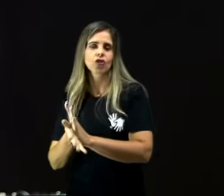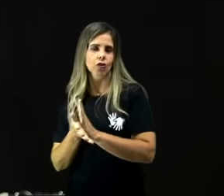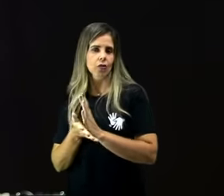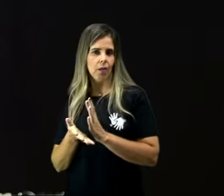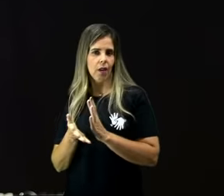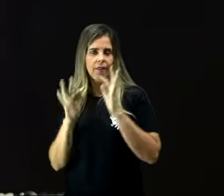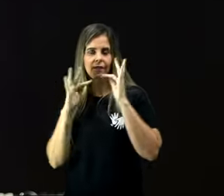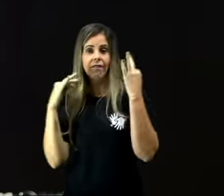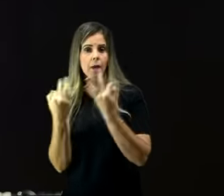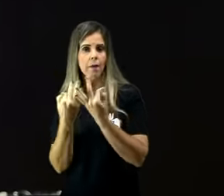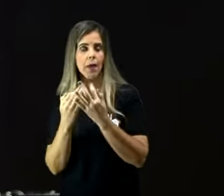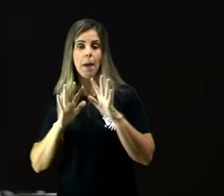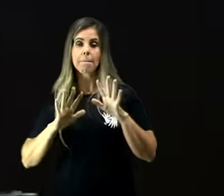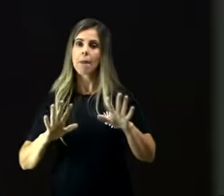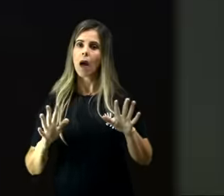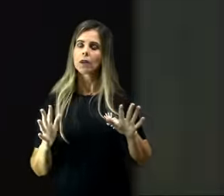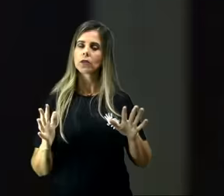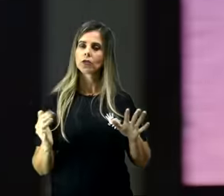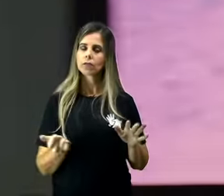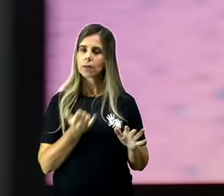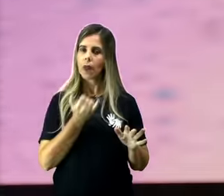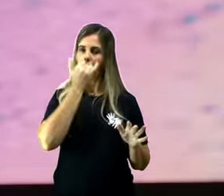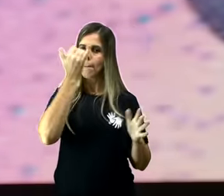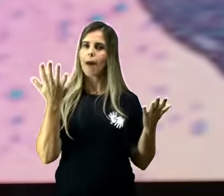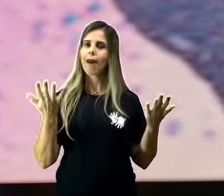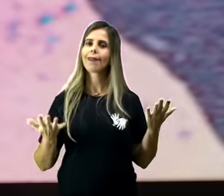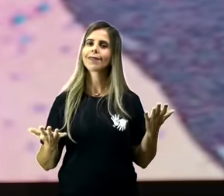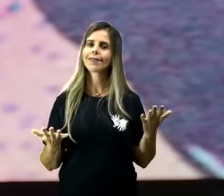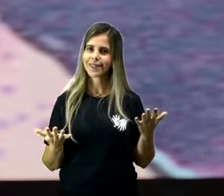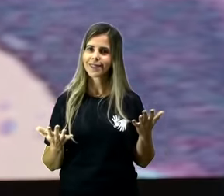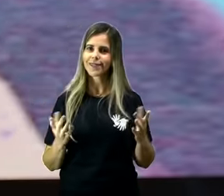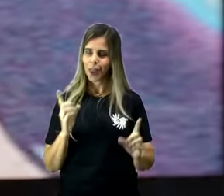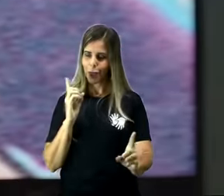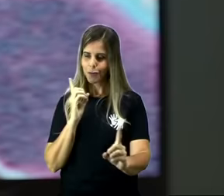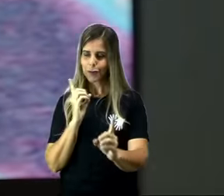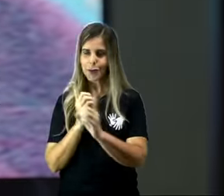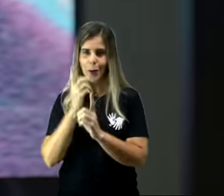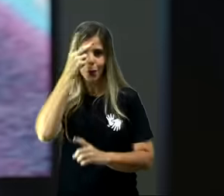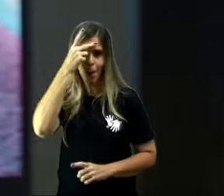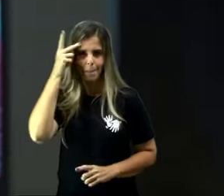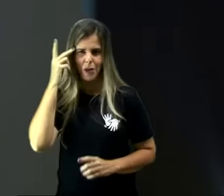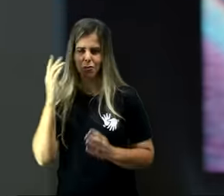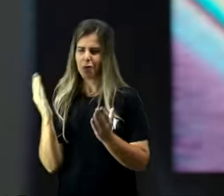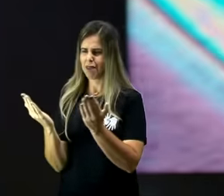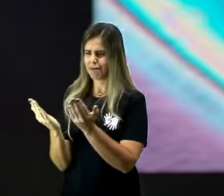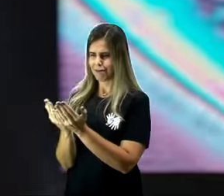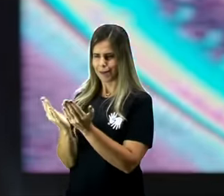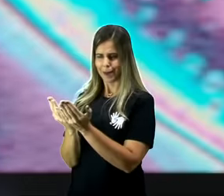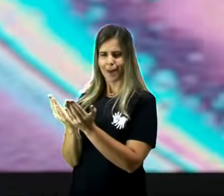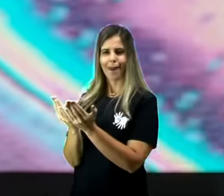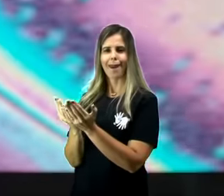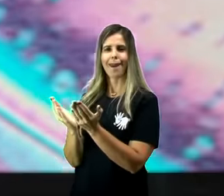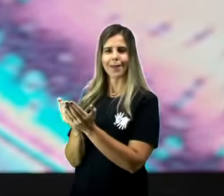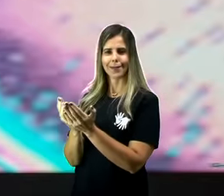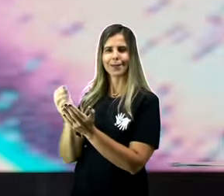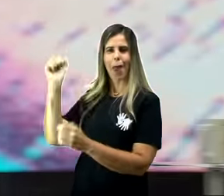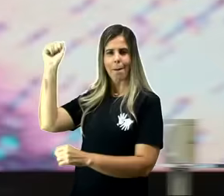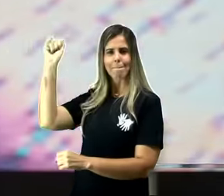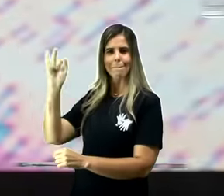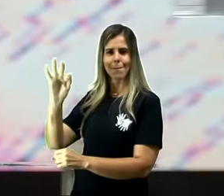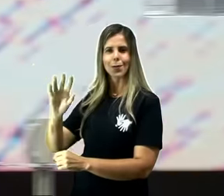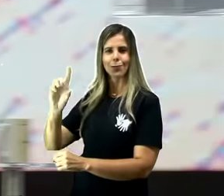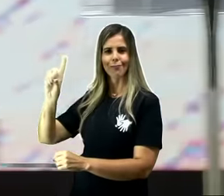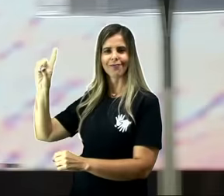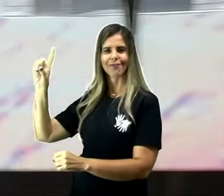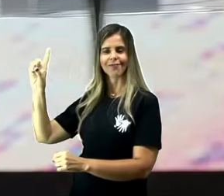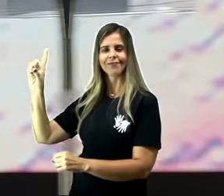Aparecem os parentes do nada. Aparecem as pessoas do nada. A outra está apontando ali, a outra está apontando minha sogra. Tem tempão